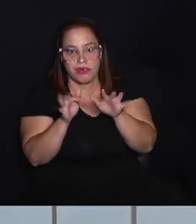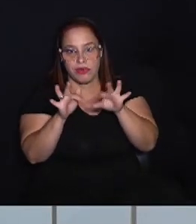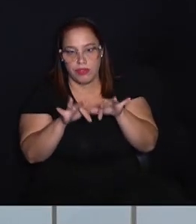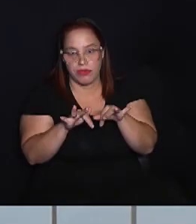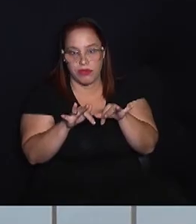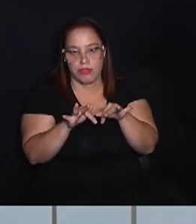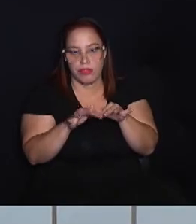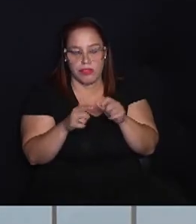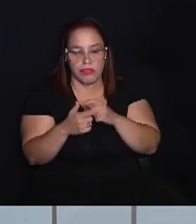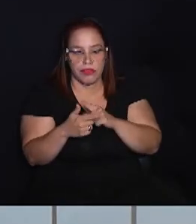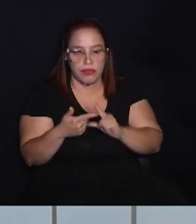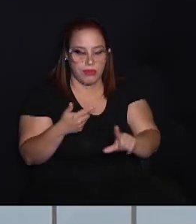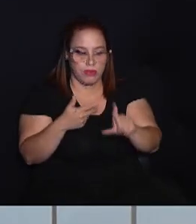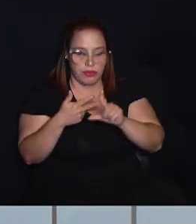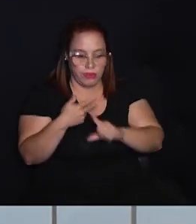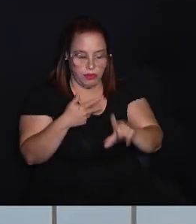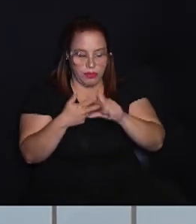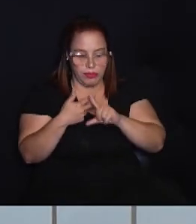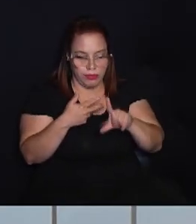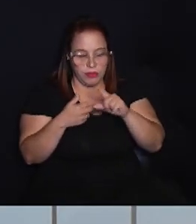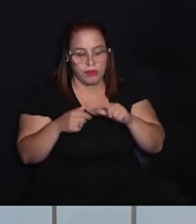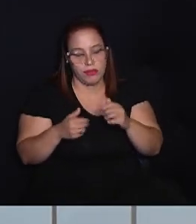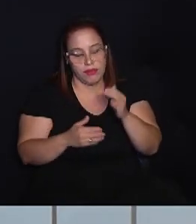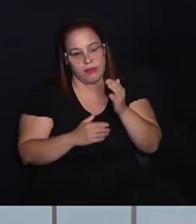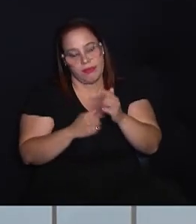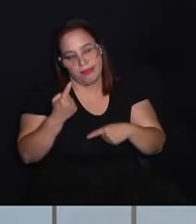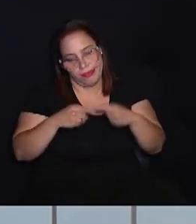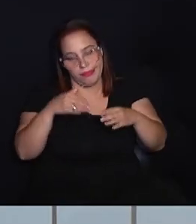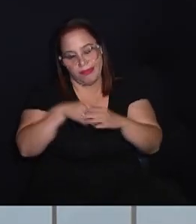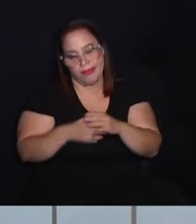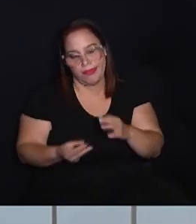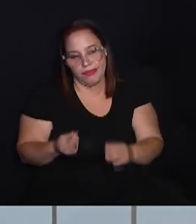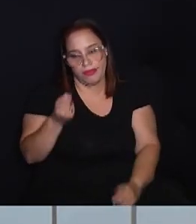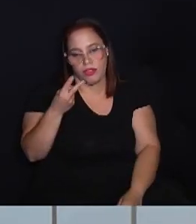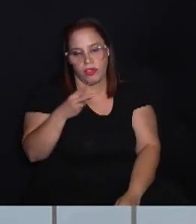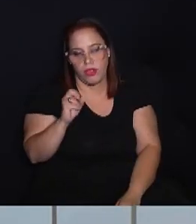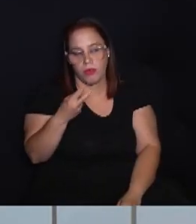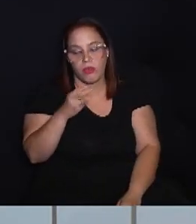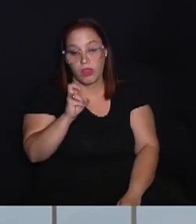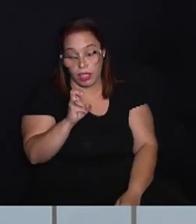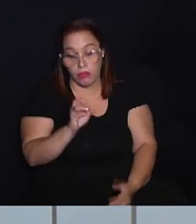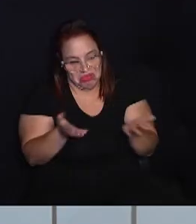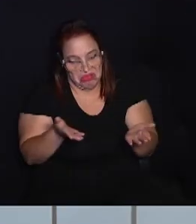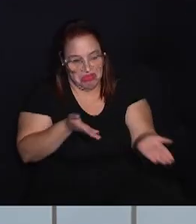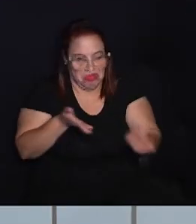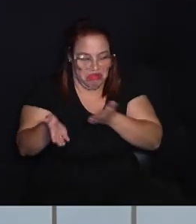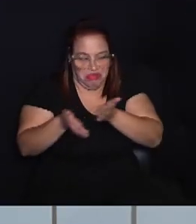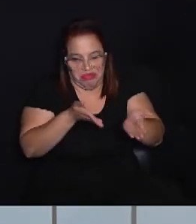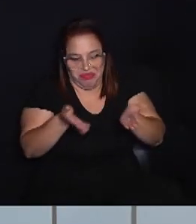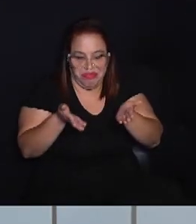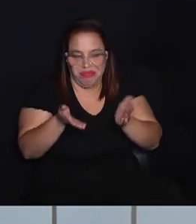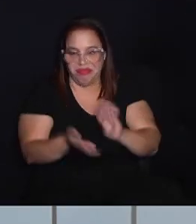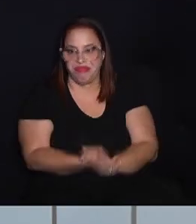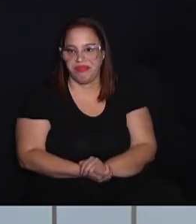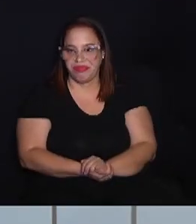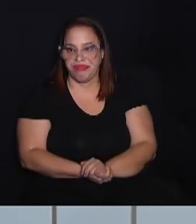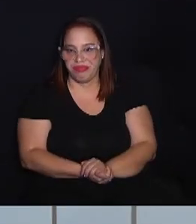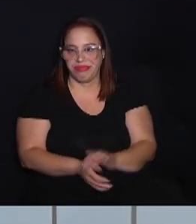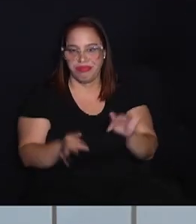Sim, e a Câmara aprovou, talvez Campinas seja uma das cidades que tem o melhor arcabouço legal, vamos falar assim. Nós temos